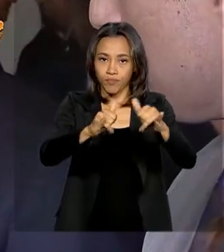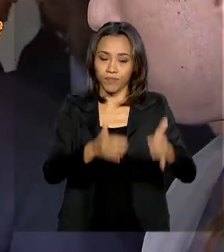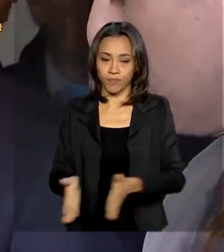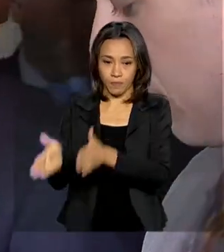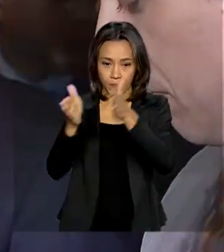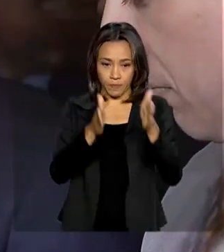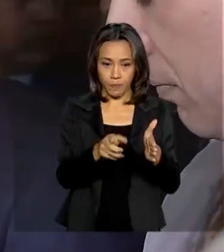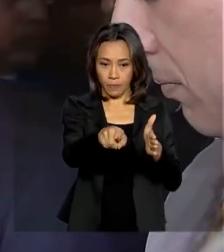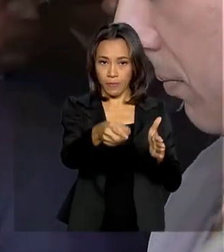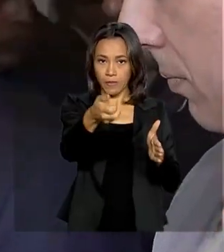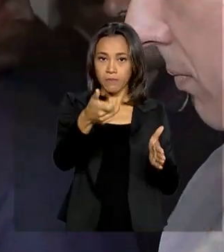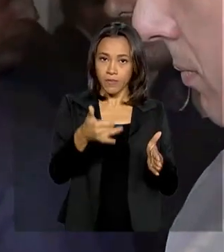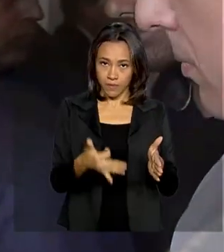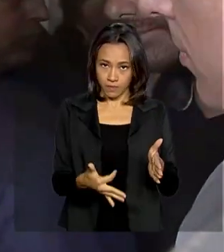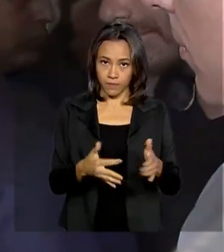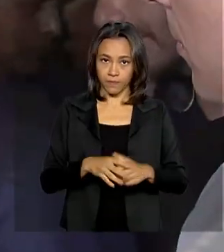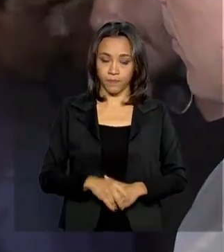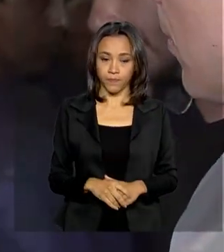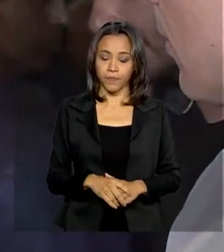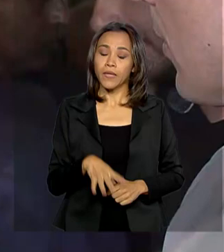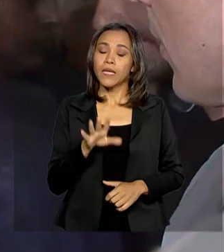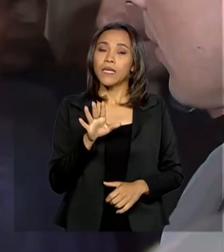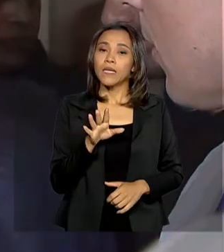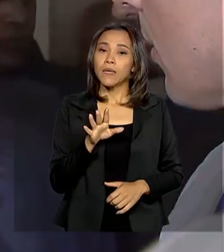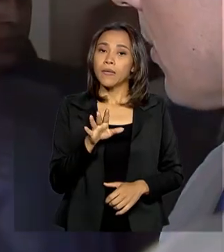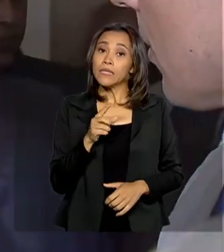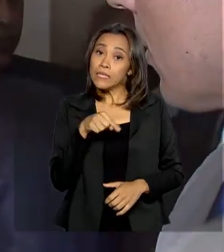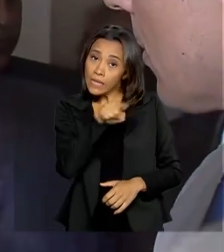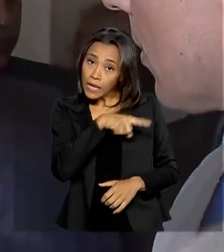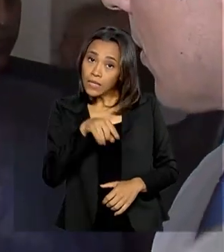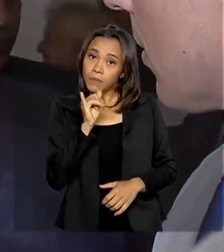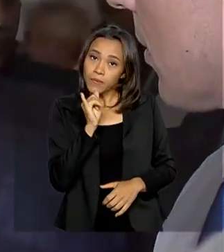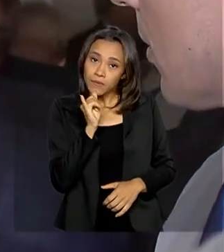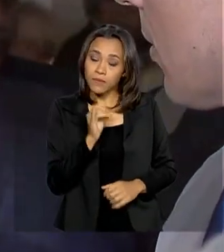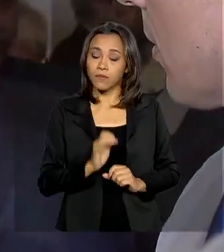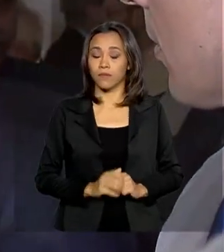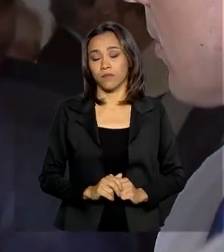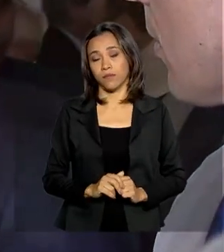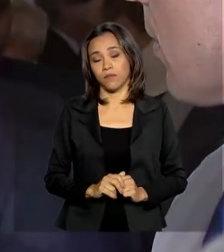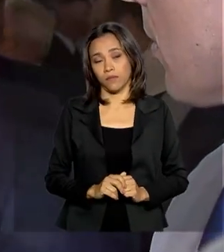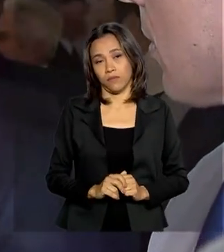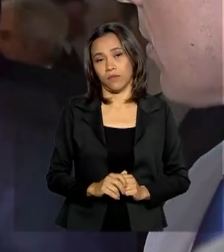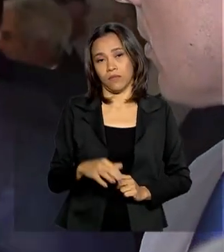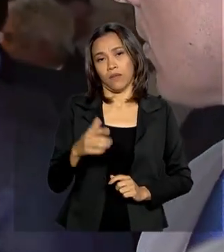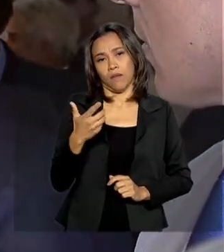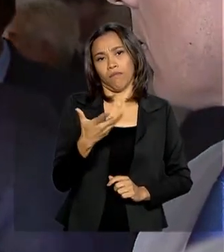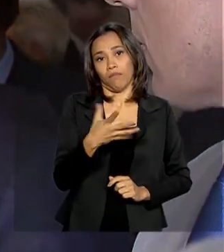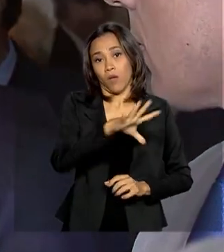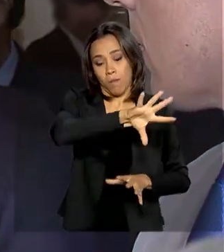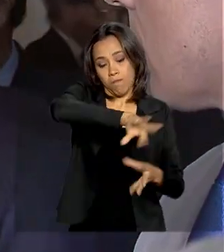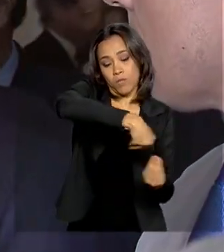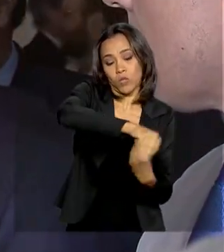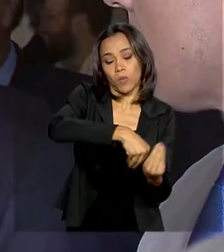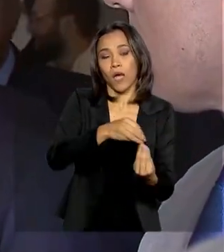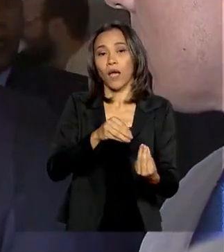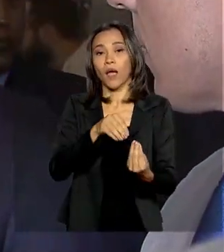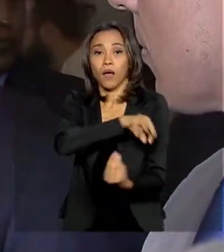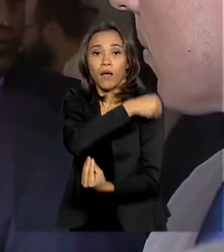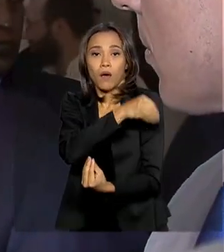Se eles, por exemplo, agregarem mais etanol na gasolina,